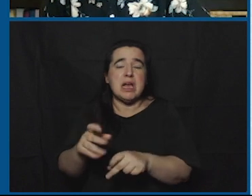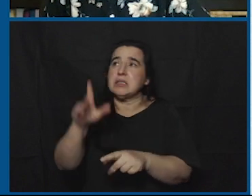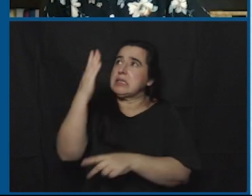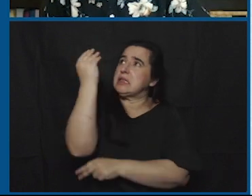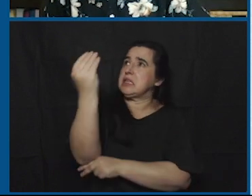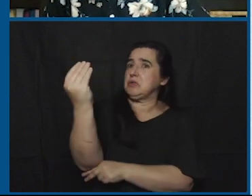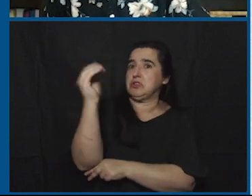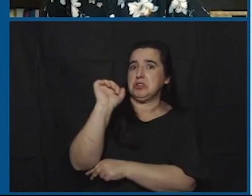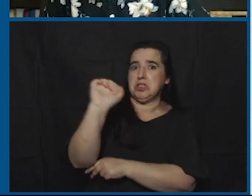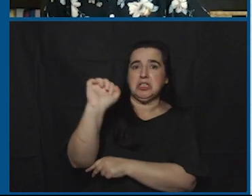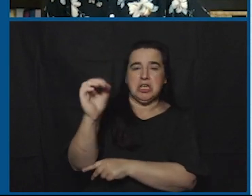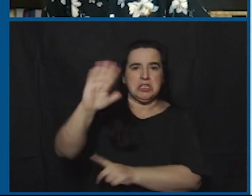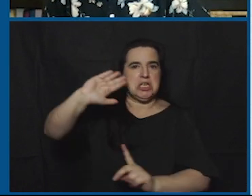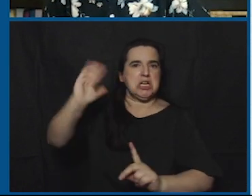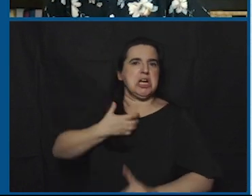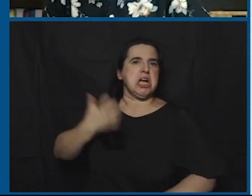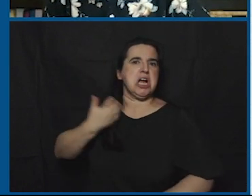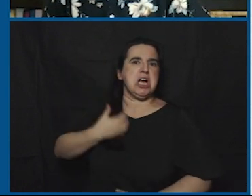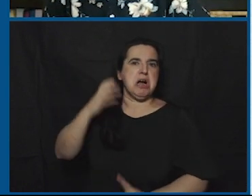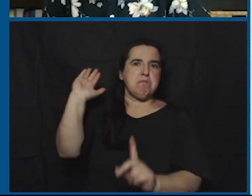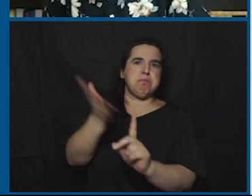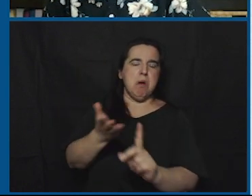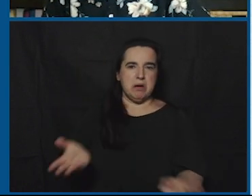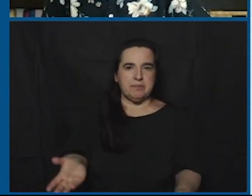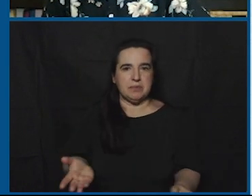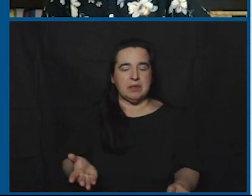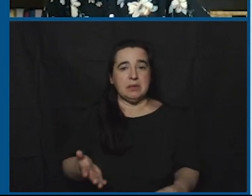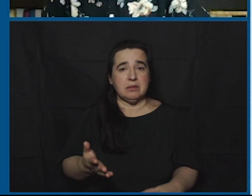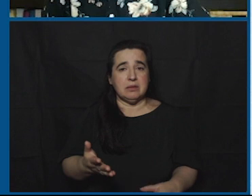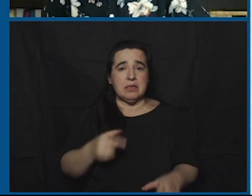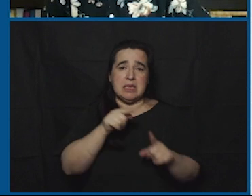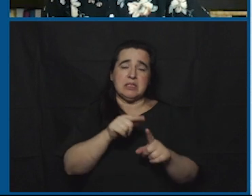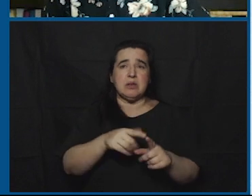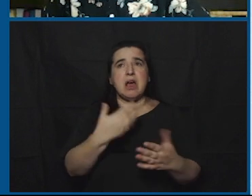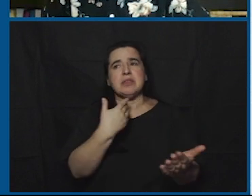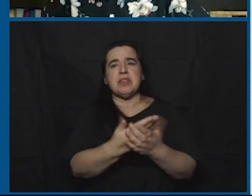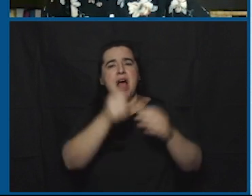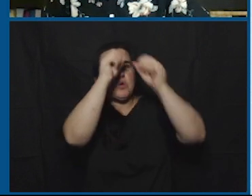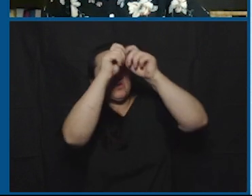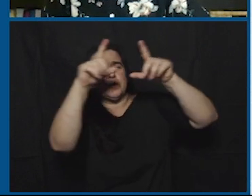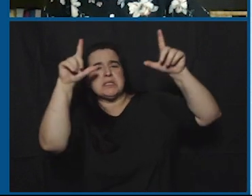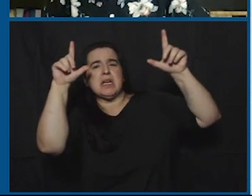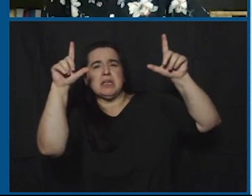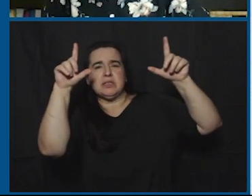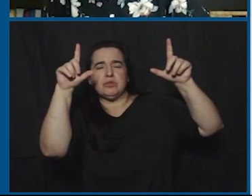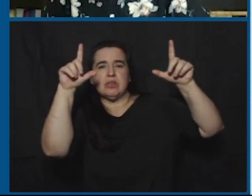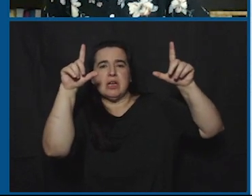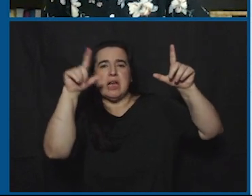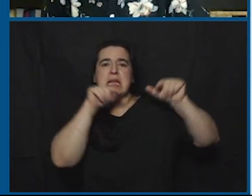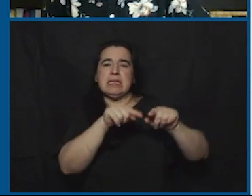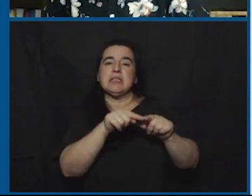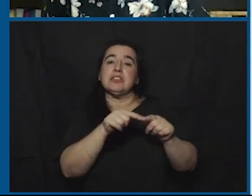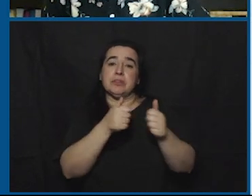Por isso, não é de admirar que o povo de Israel tivesse absorvido algum destes conceitos e, embora seguissem o